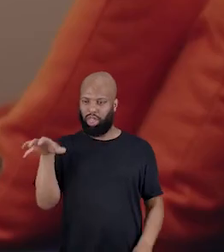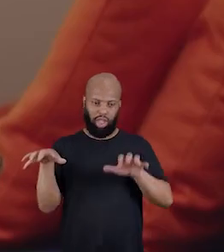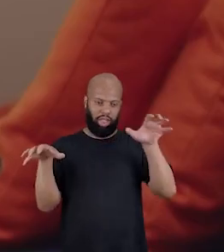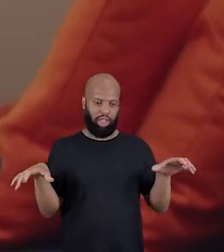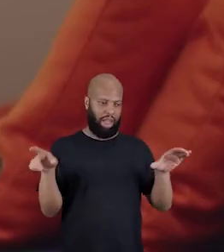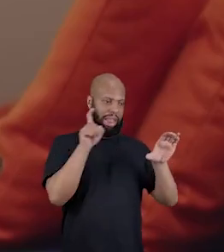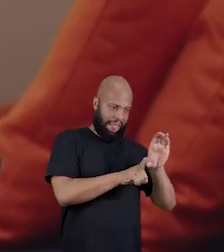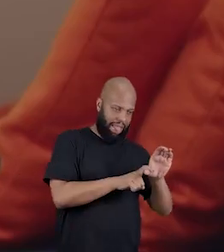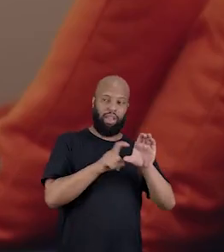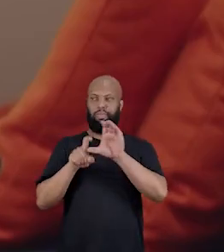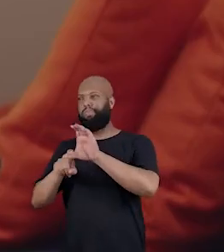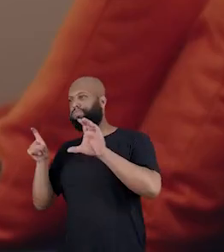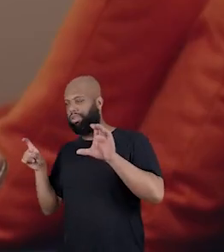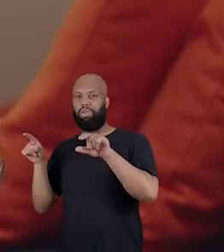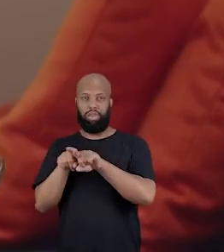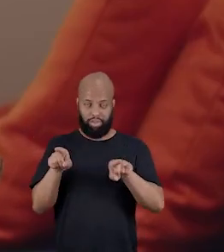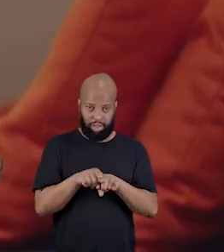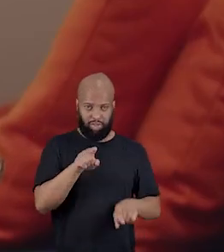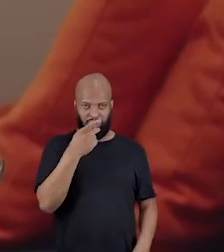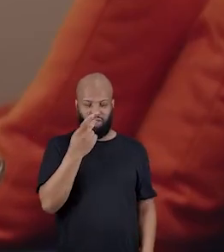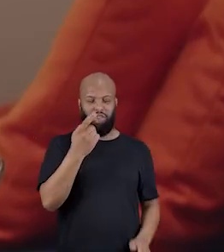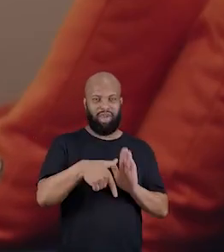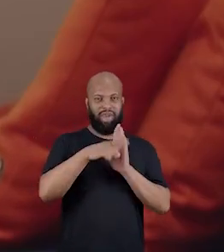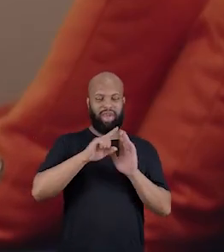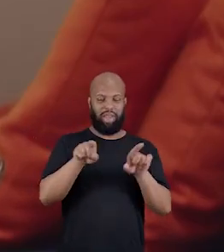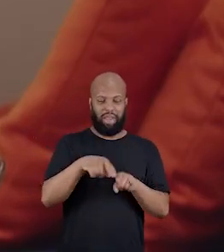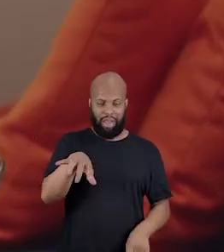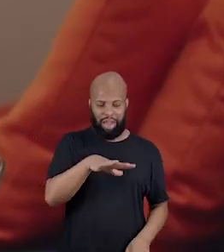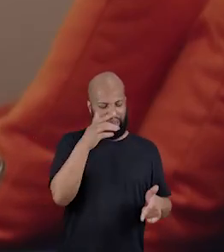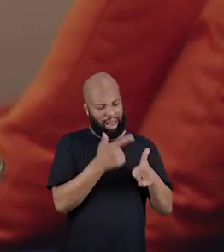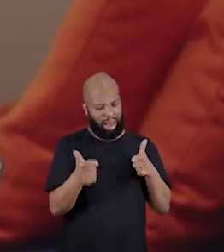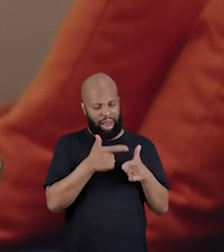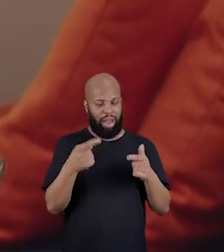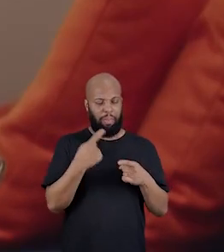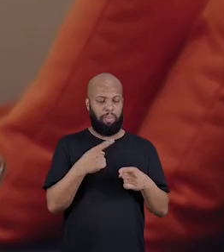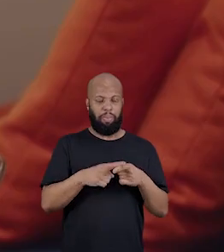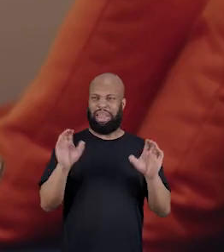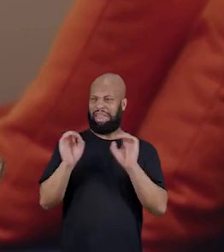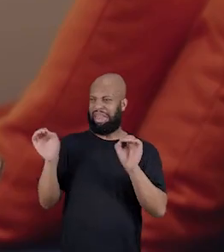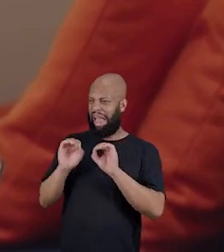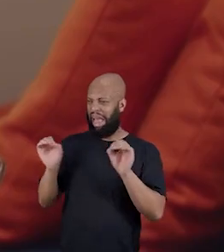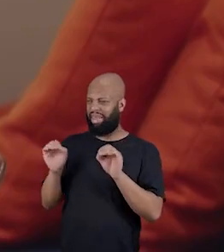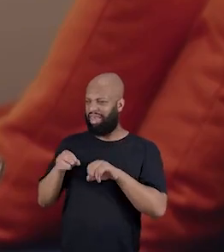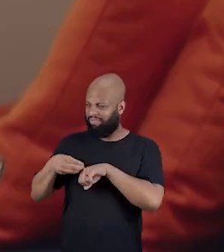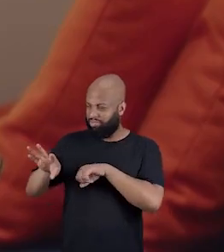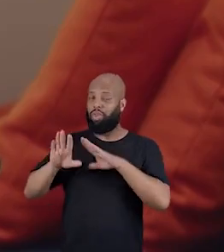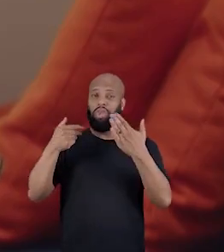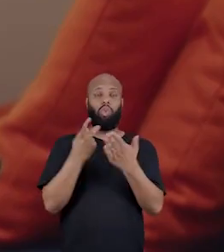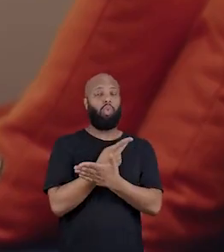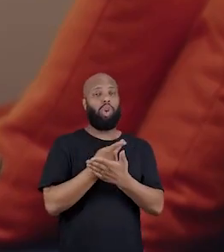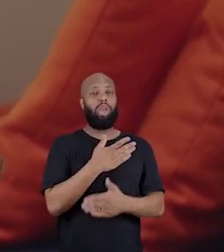da polaridade da autonomia, que é o muito comando e controle, ou o ambiente quase de caos, porque tudo não tem nenhum